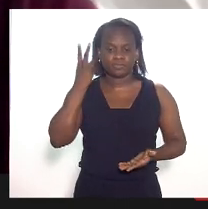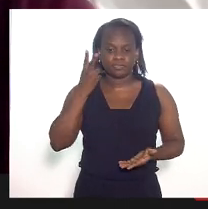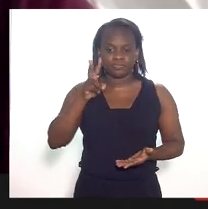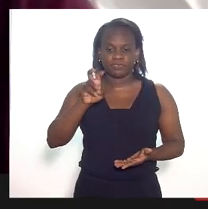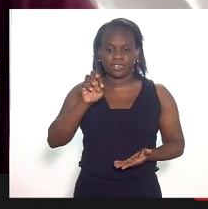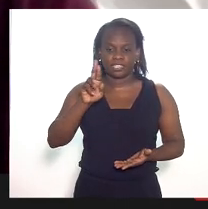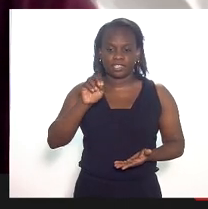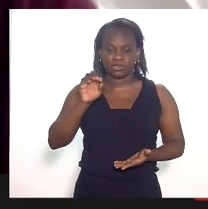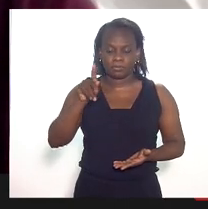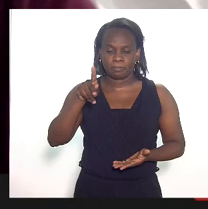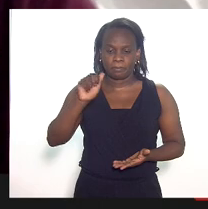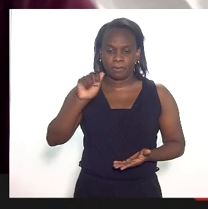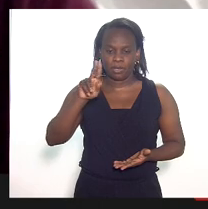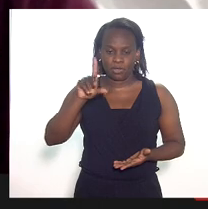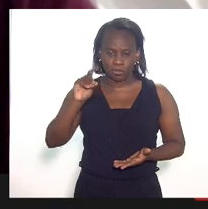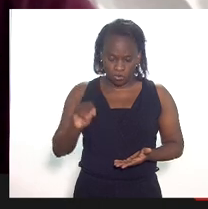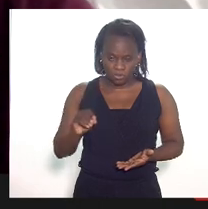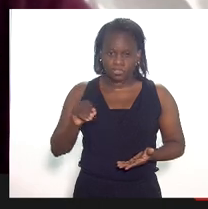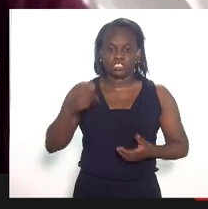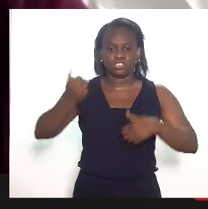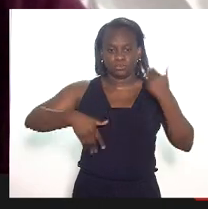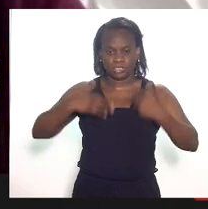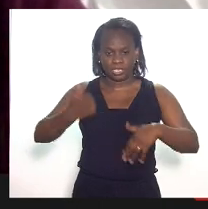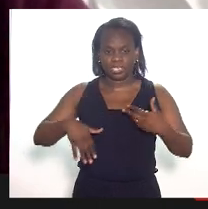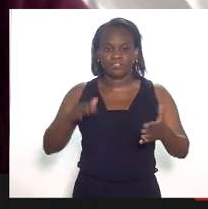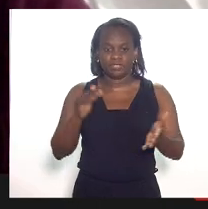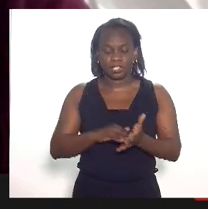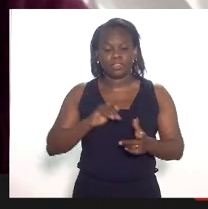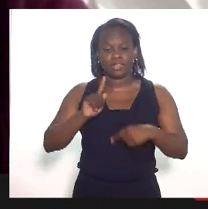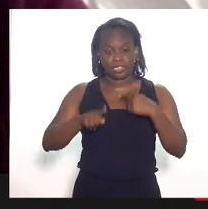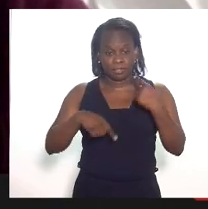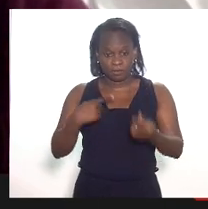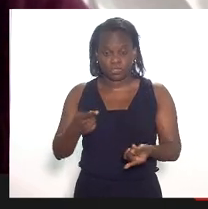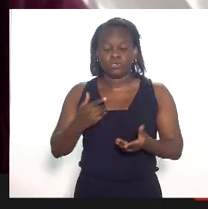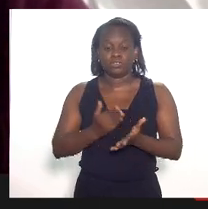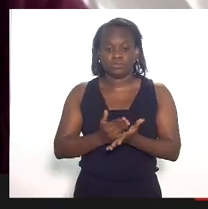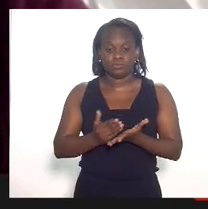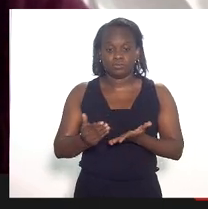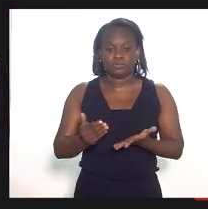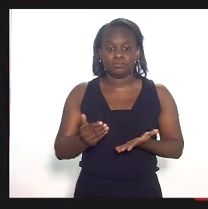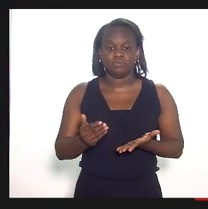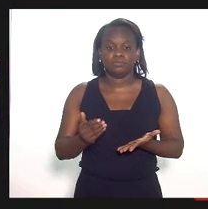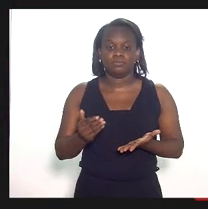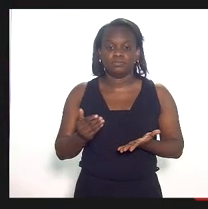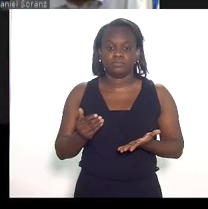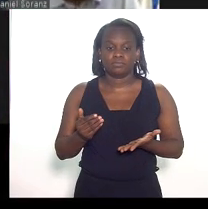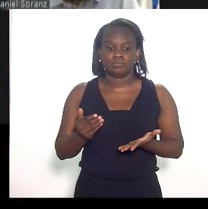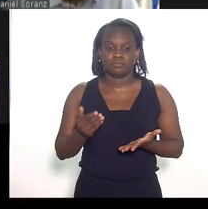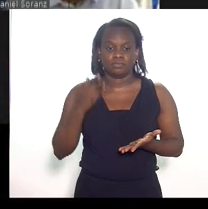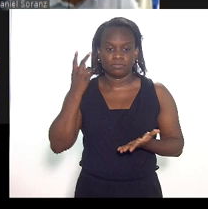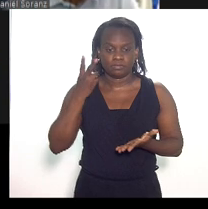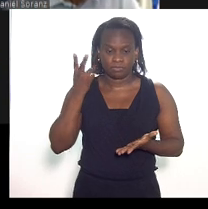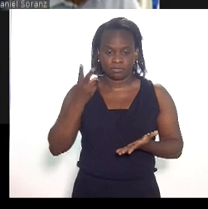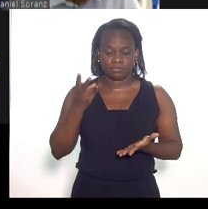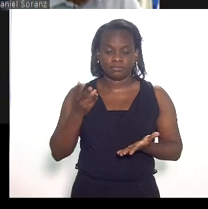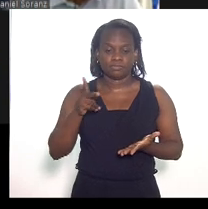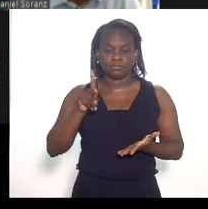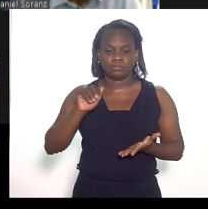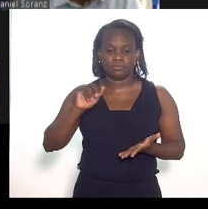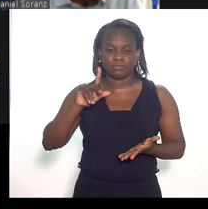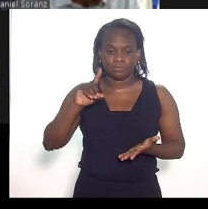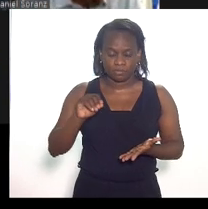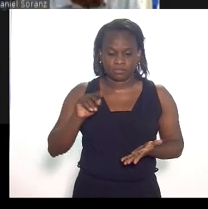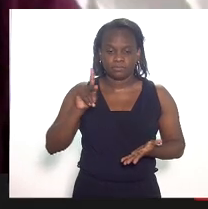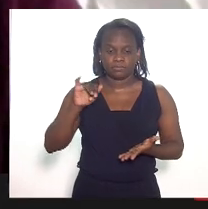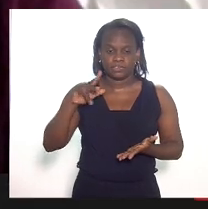Paulo Pinheiro para as suas considerações finais. Em seguida, iremos fazer, deputado vereador Paulo Pinheiro e